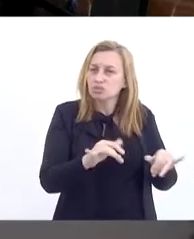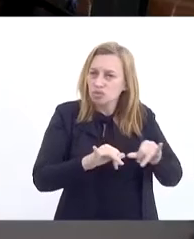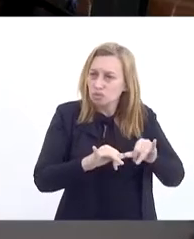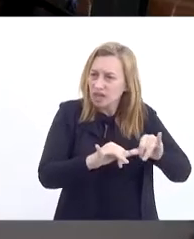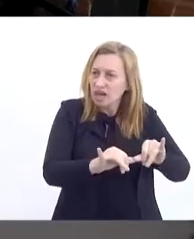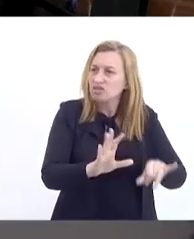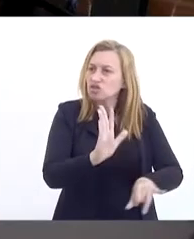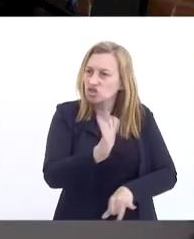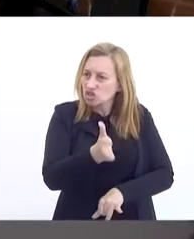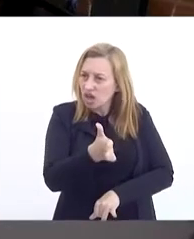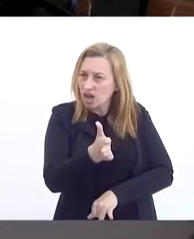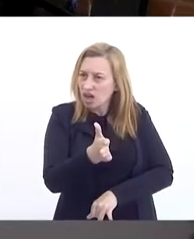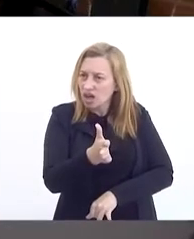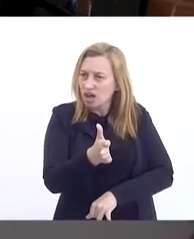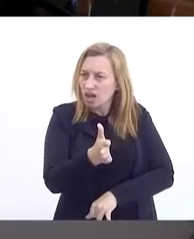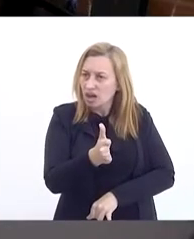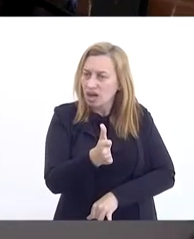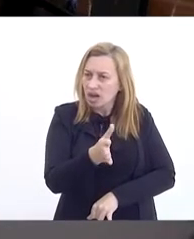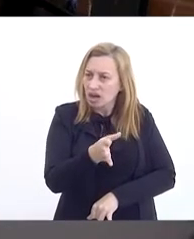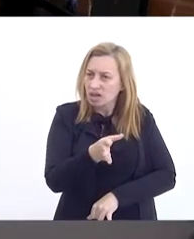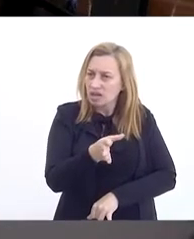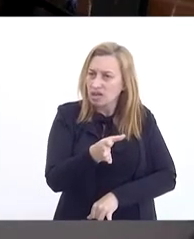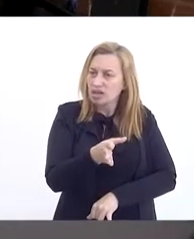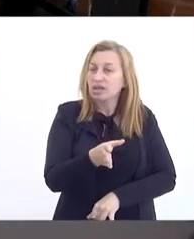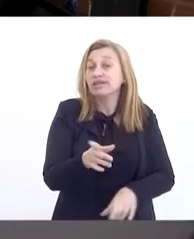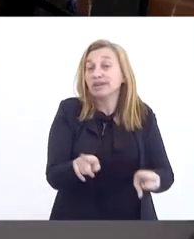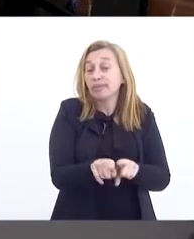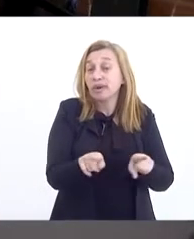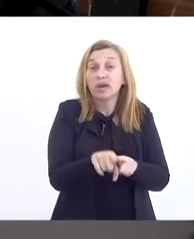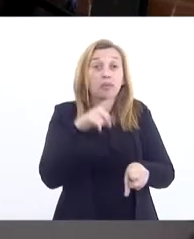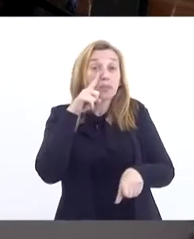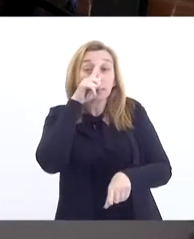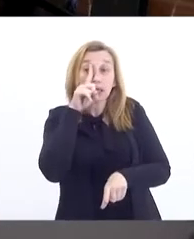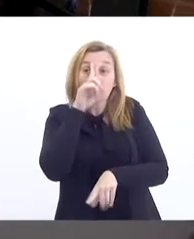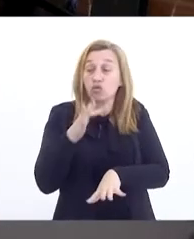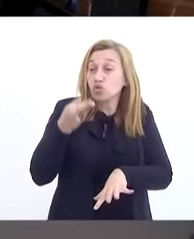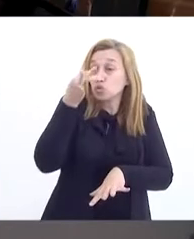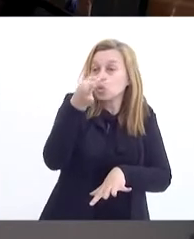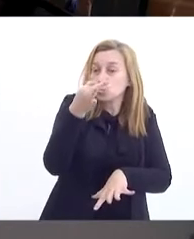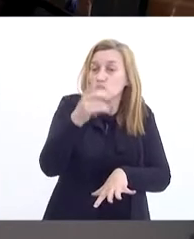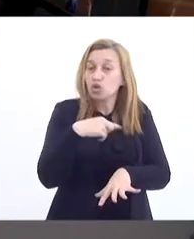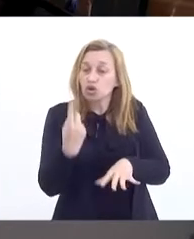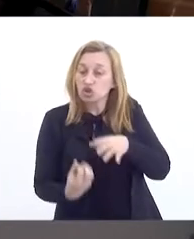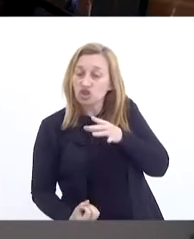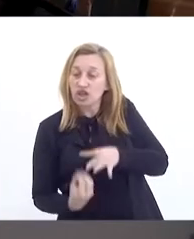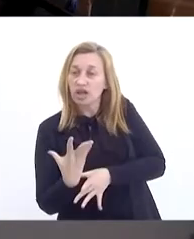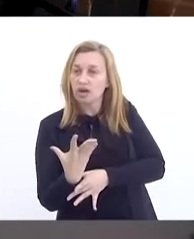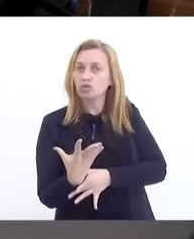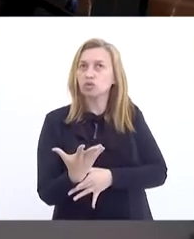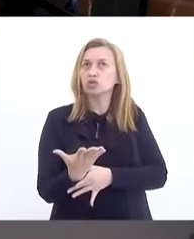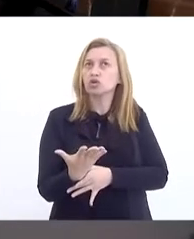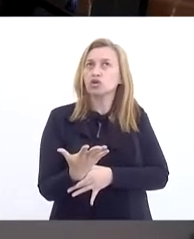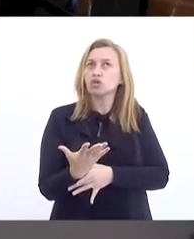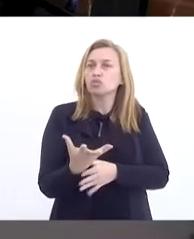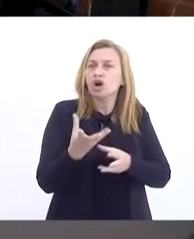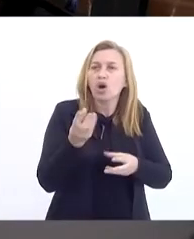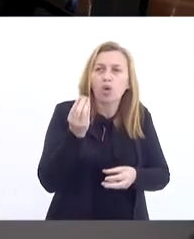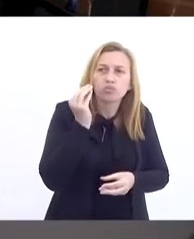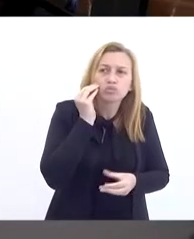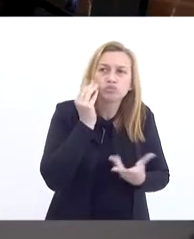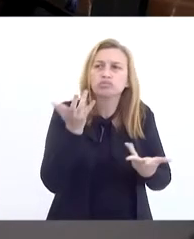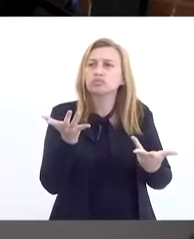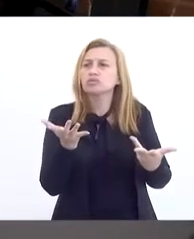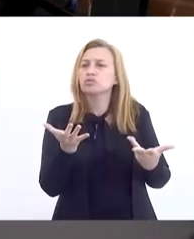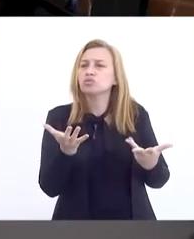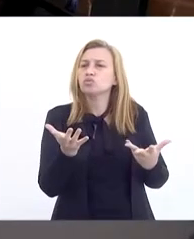existentes, além de representar um perigo futuro a partir do momento que a gente crie uma oportunidade, né,